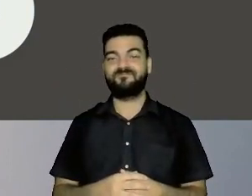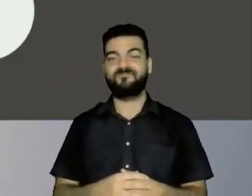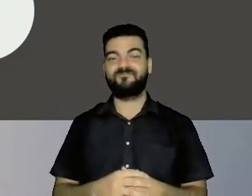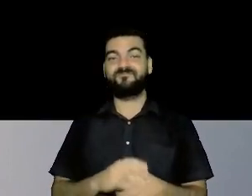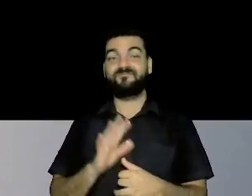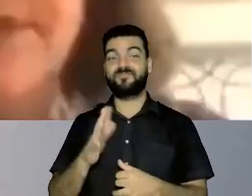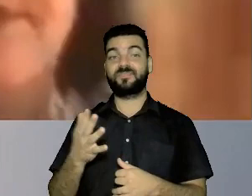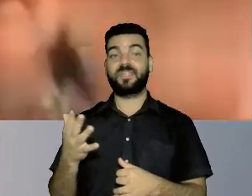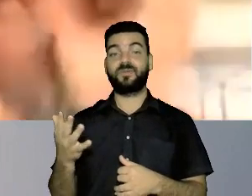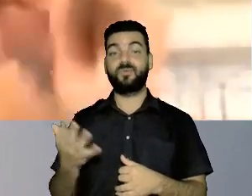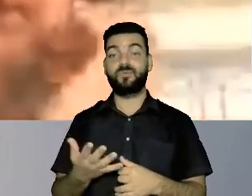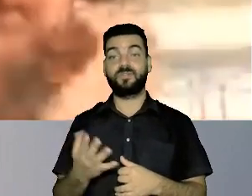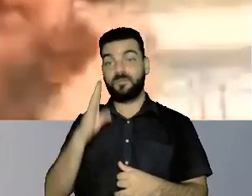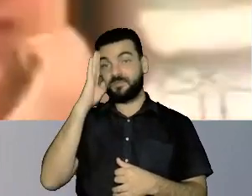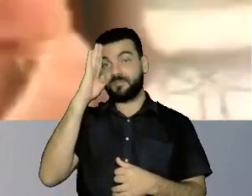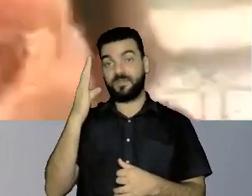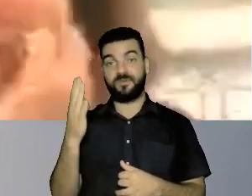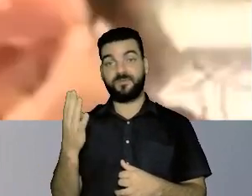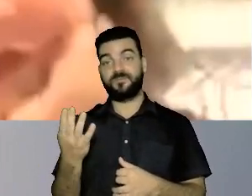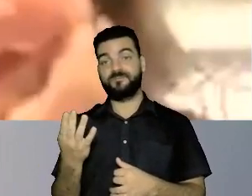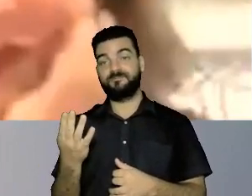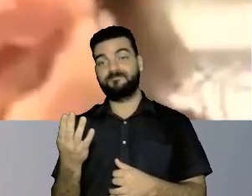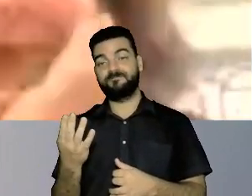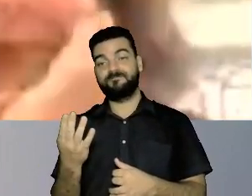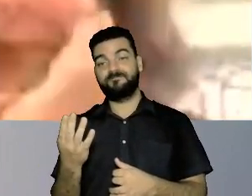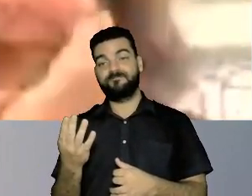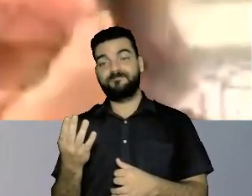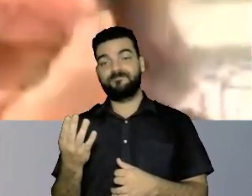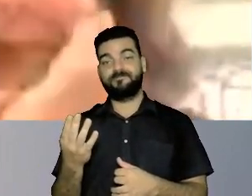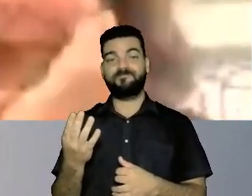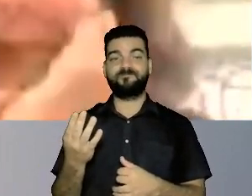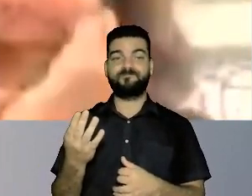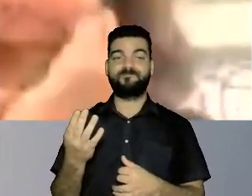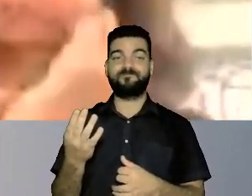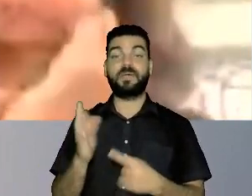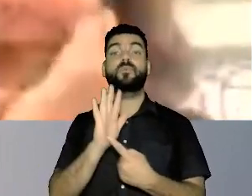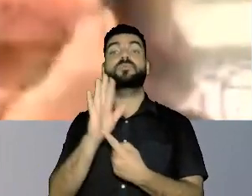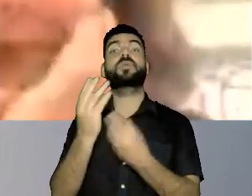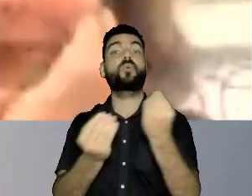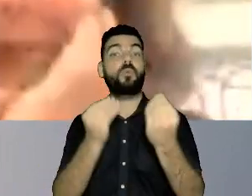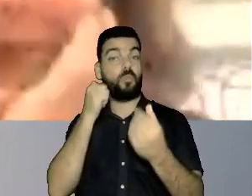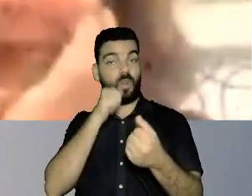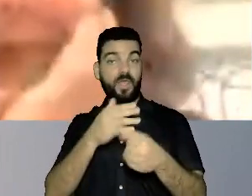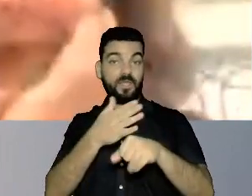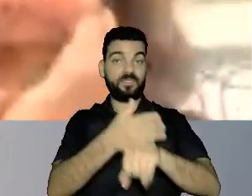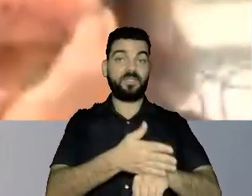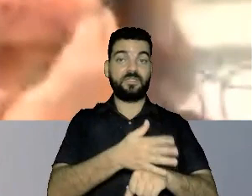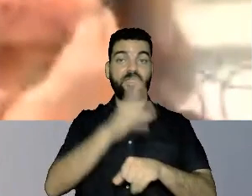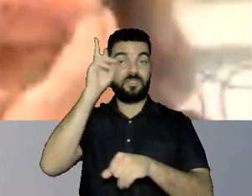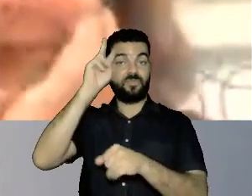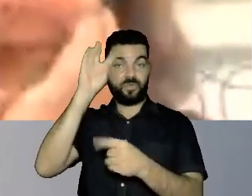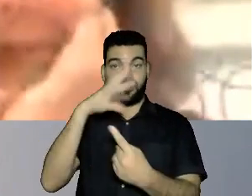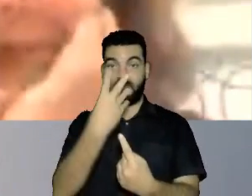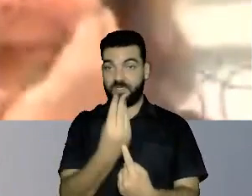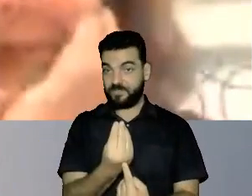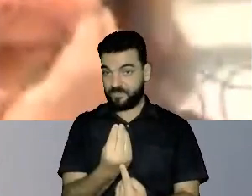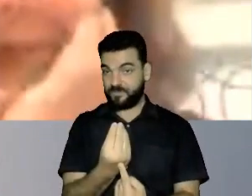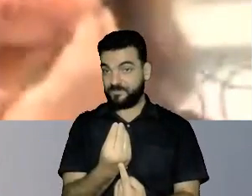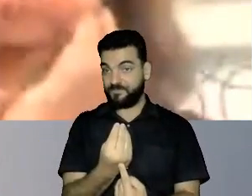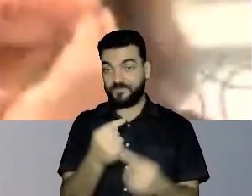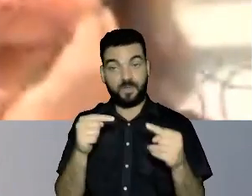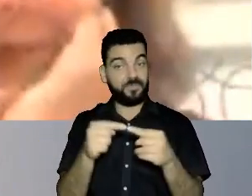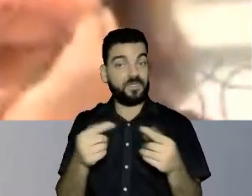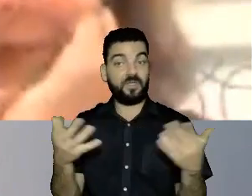tantas contribuições, mas sem dúvida a questão primordial para